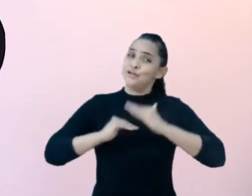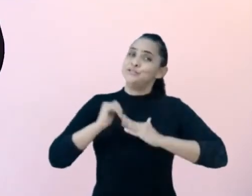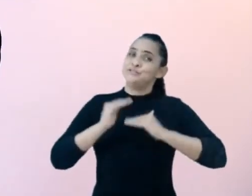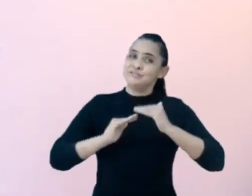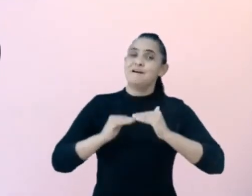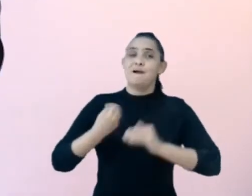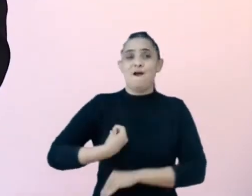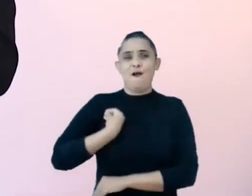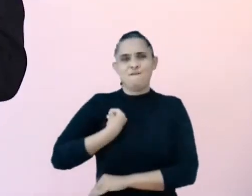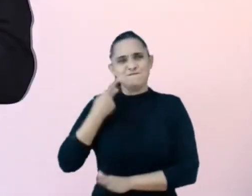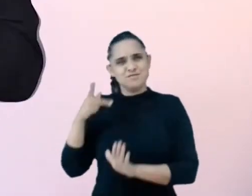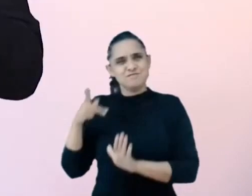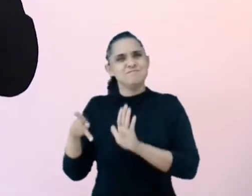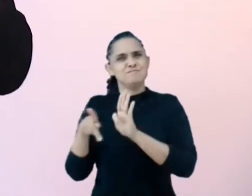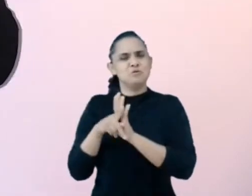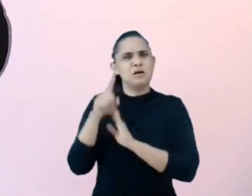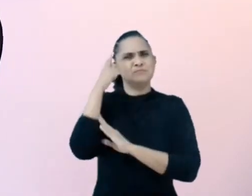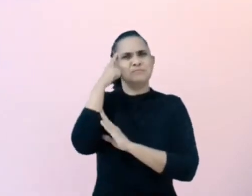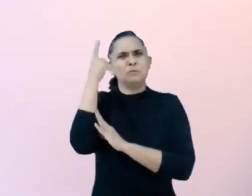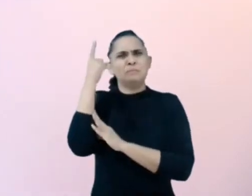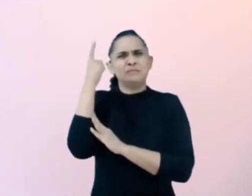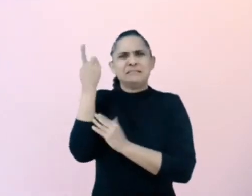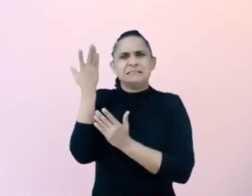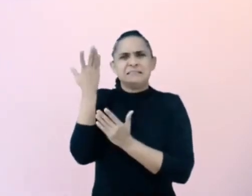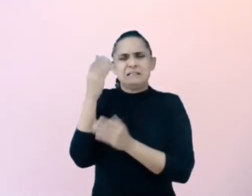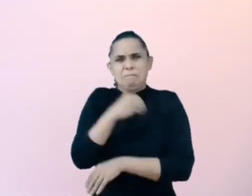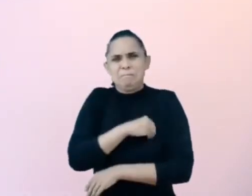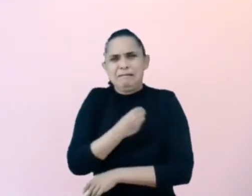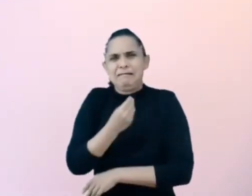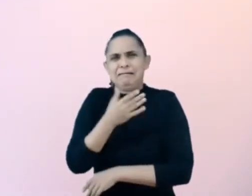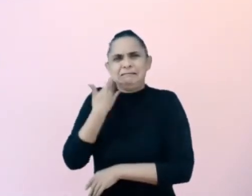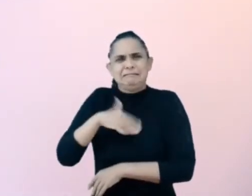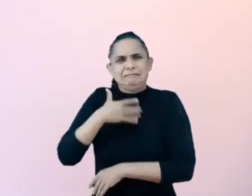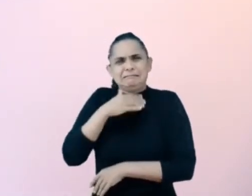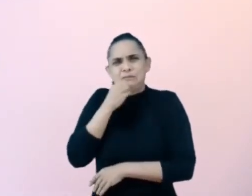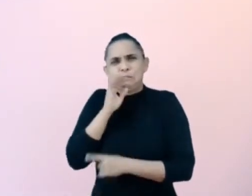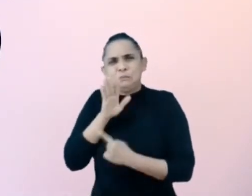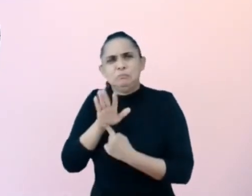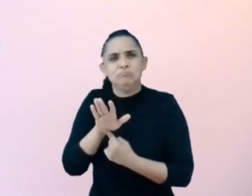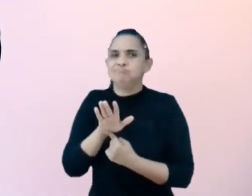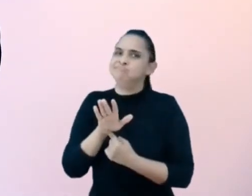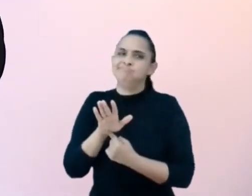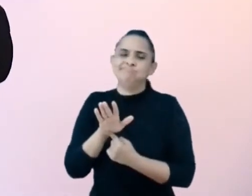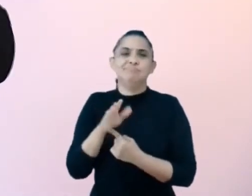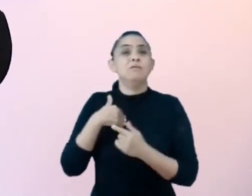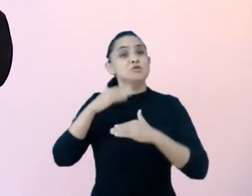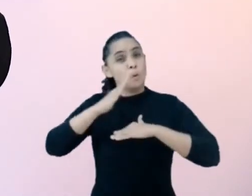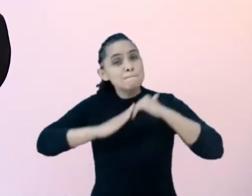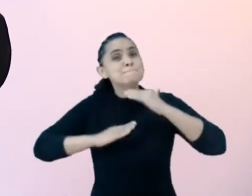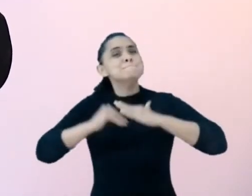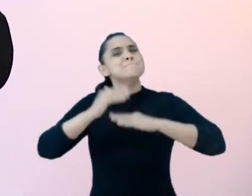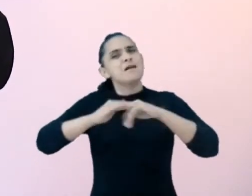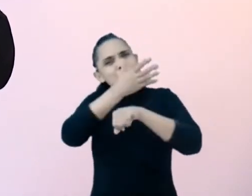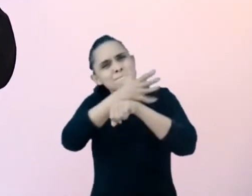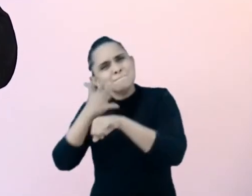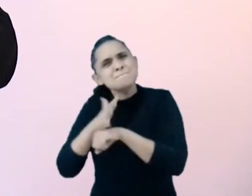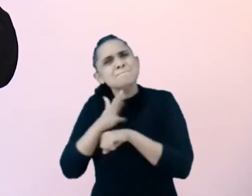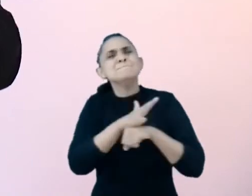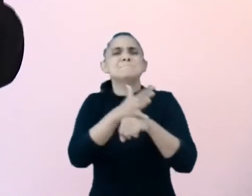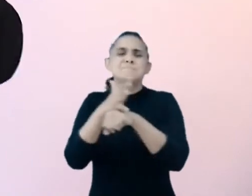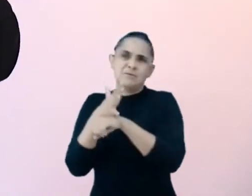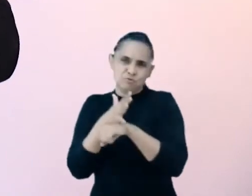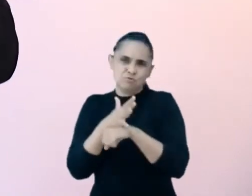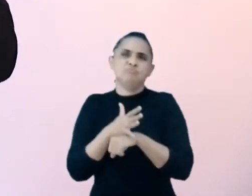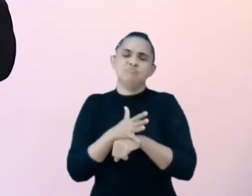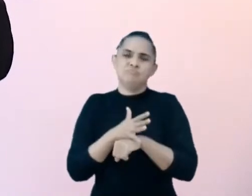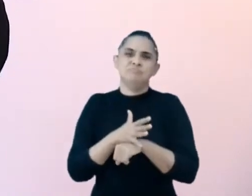que pensamos em transmitir, aquilo que queremos mostrar. E dessa forma, quando